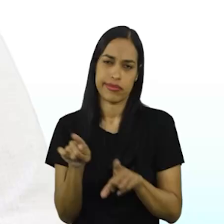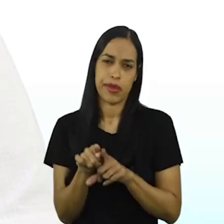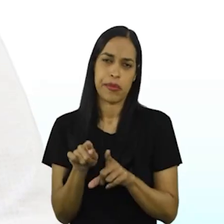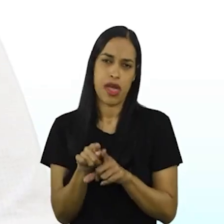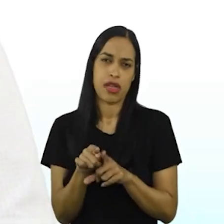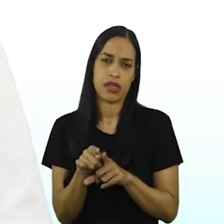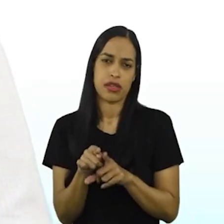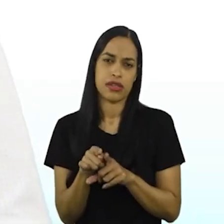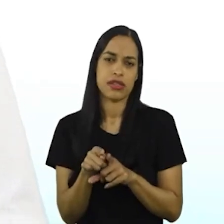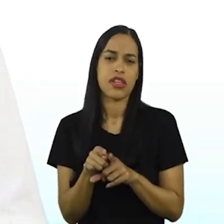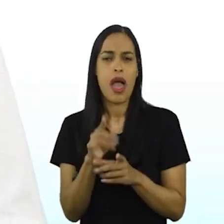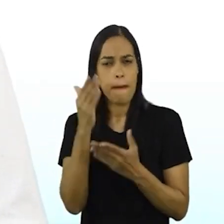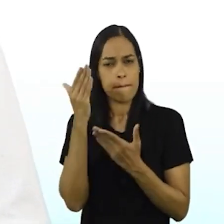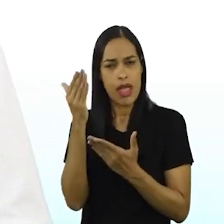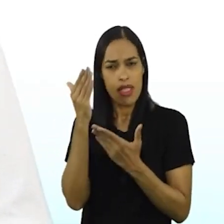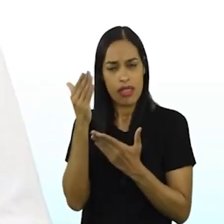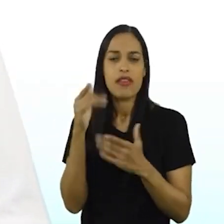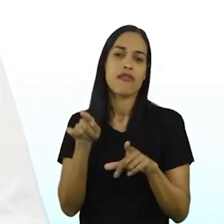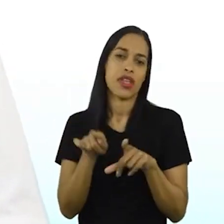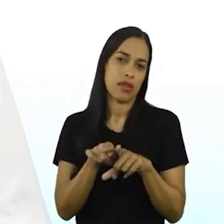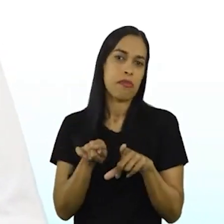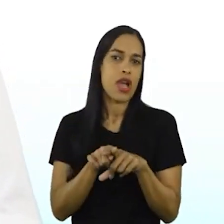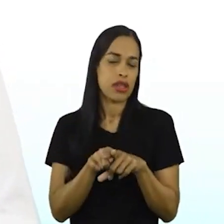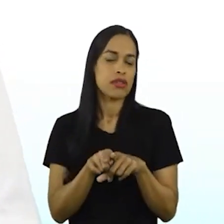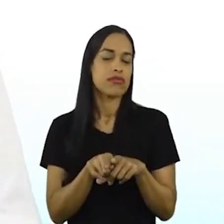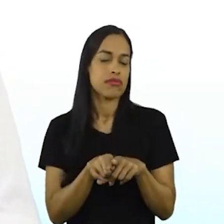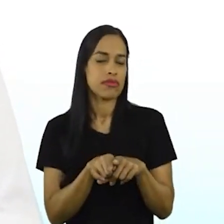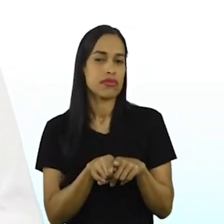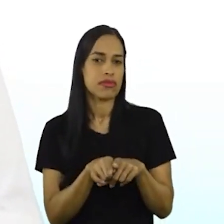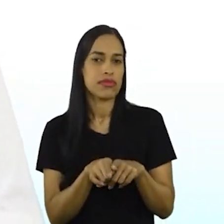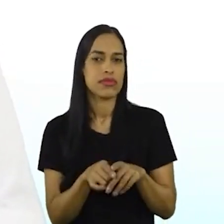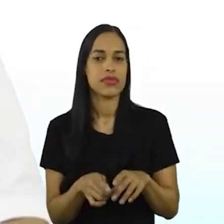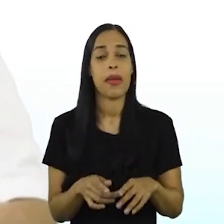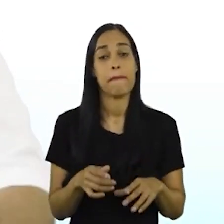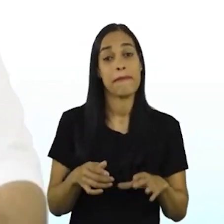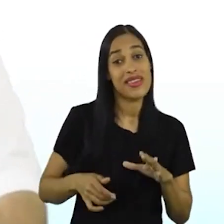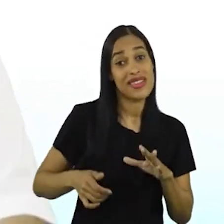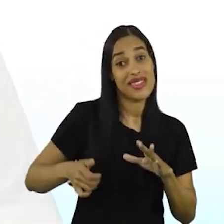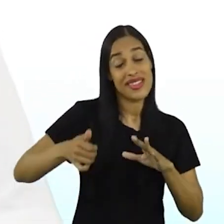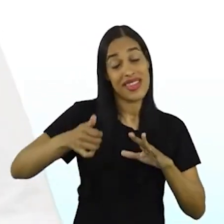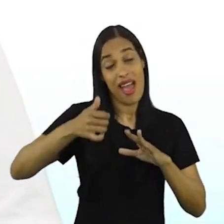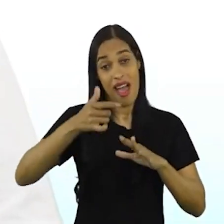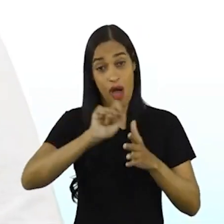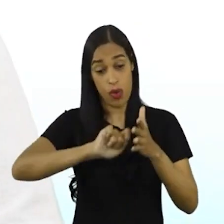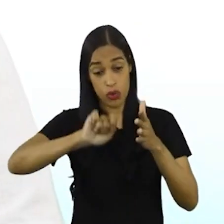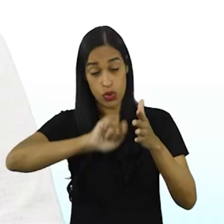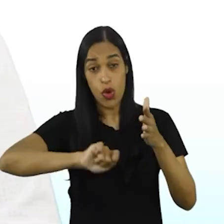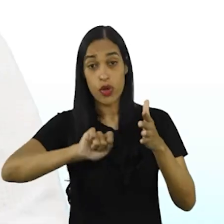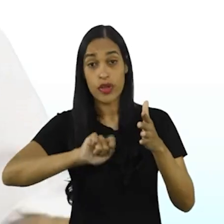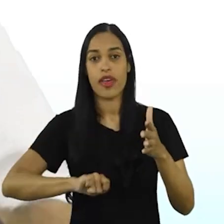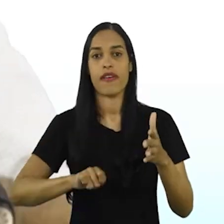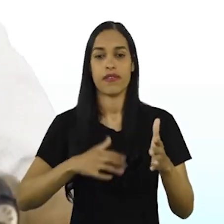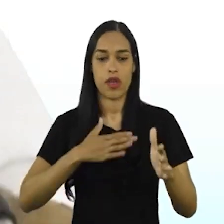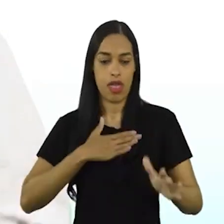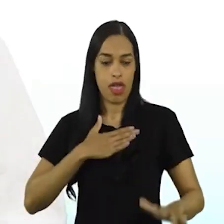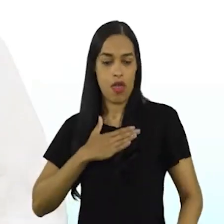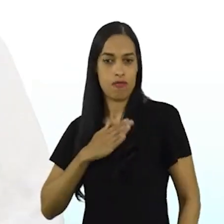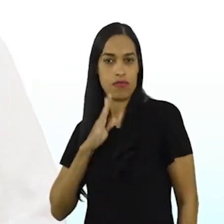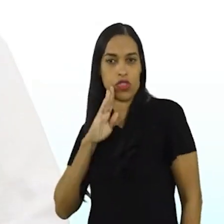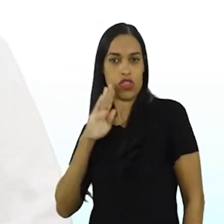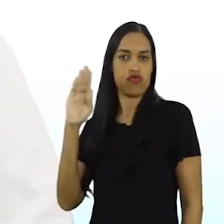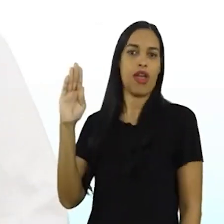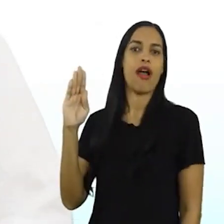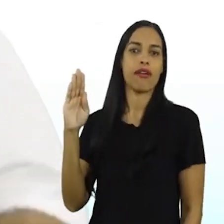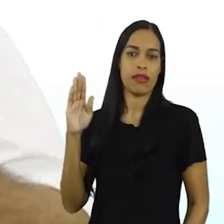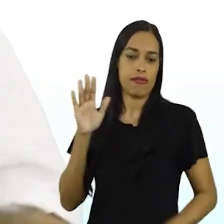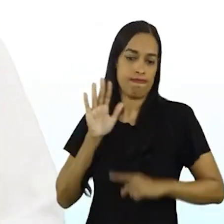também apelativa. A função também apelativa também está presente naquele texto. Mas a pretensão da autora foi se colocar em